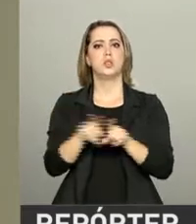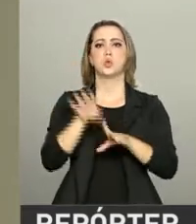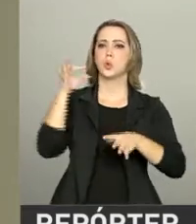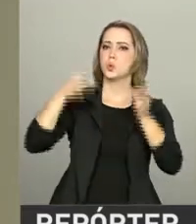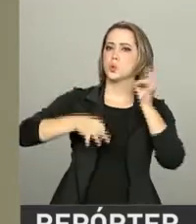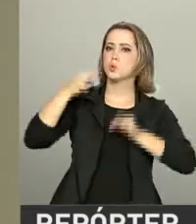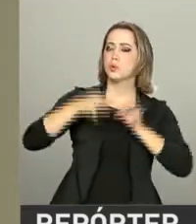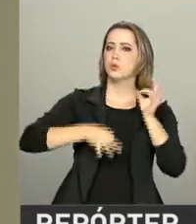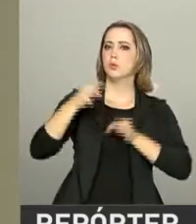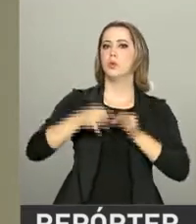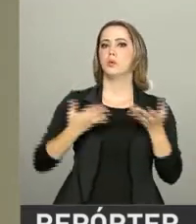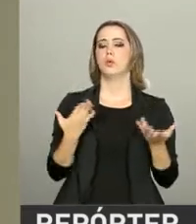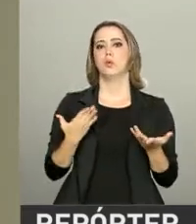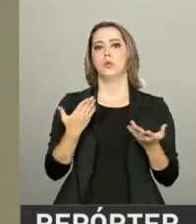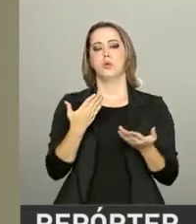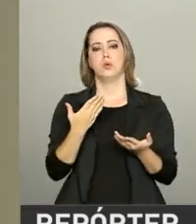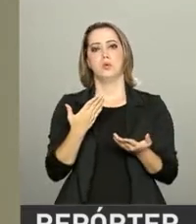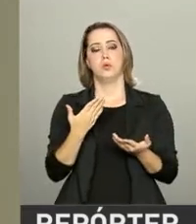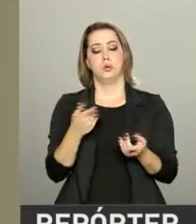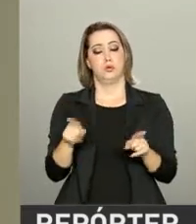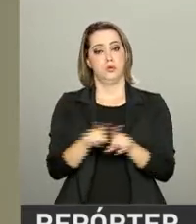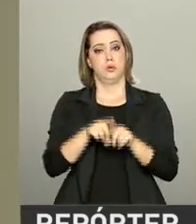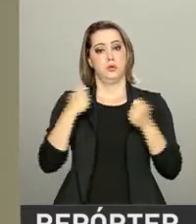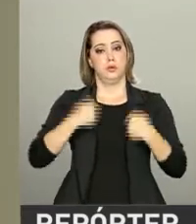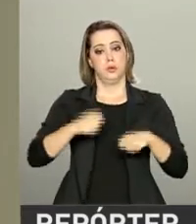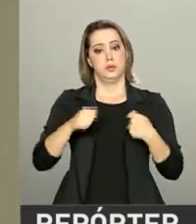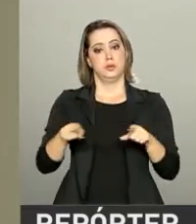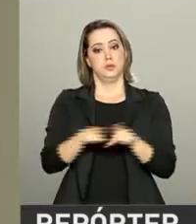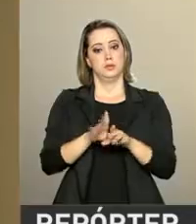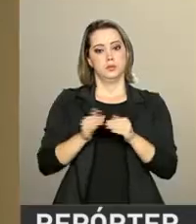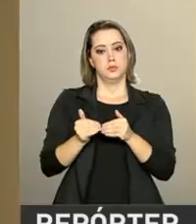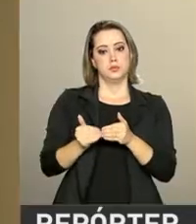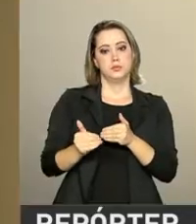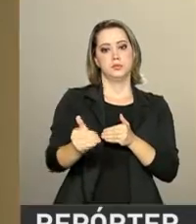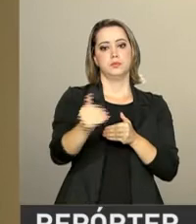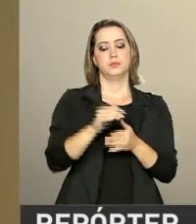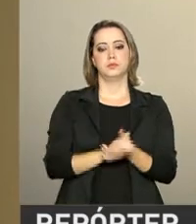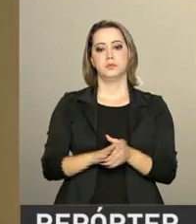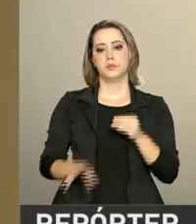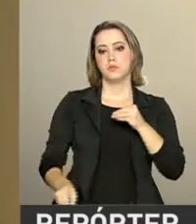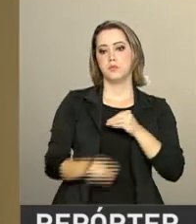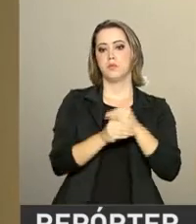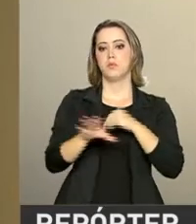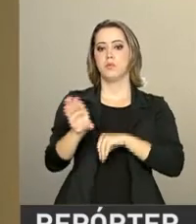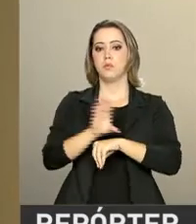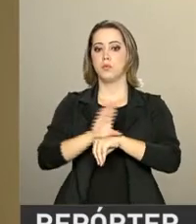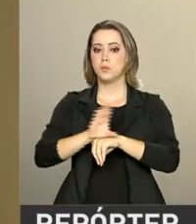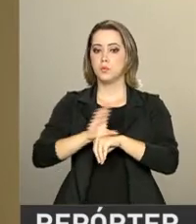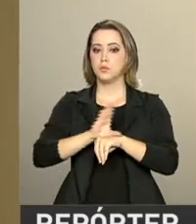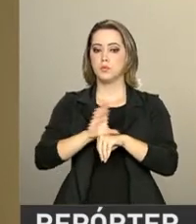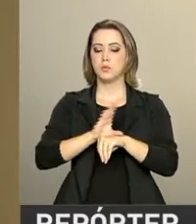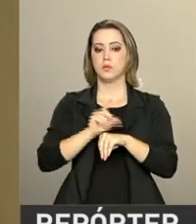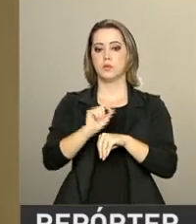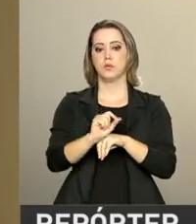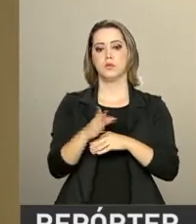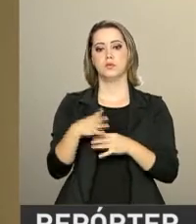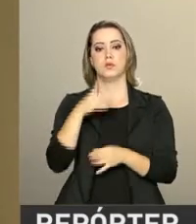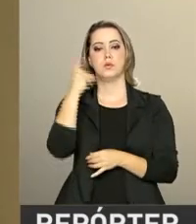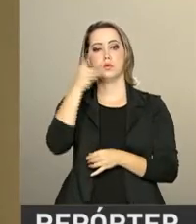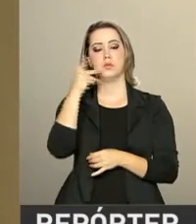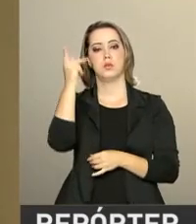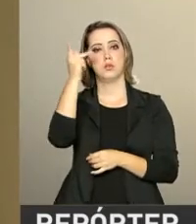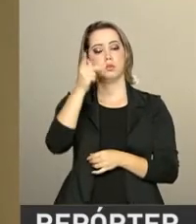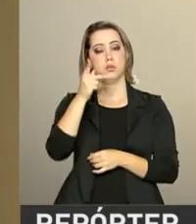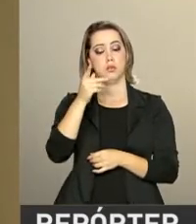promotores claro que tem que ser uma coisa progressiva a pec está levando os parlamentares